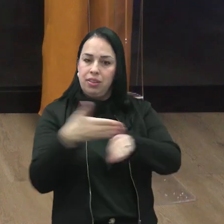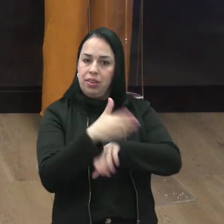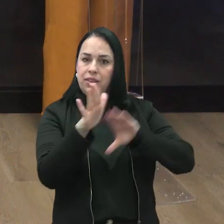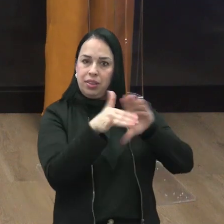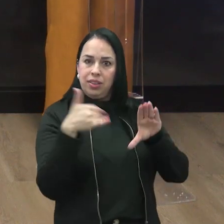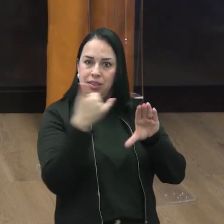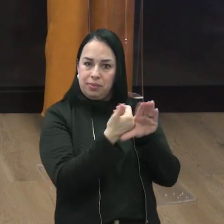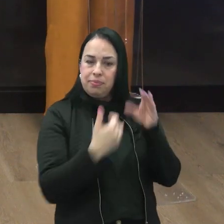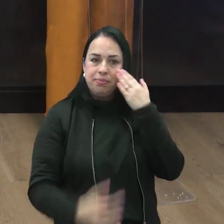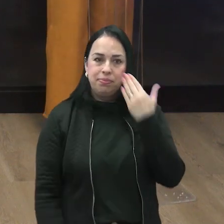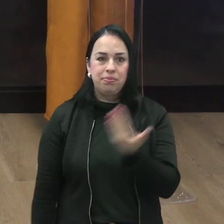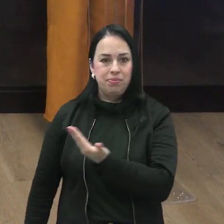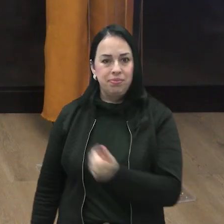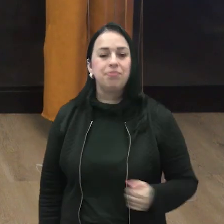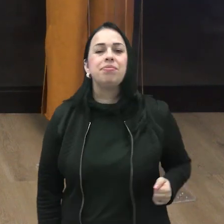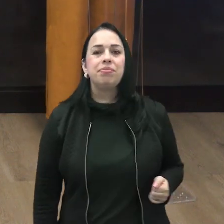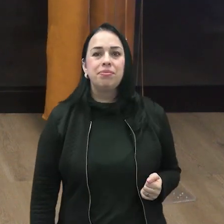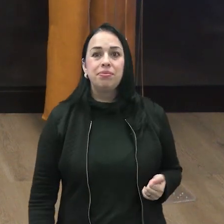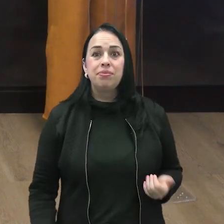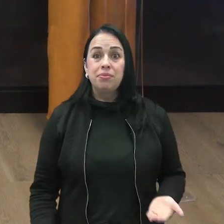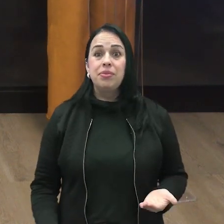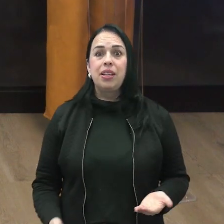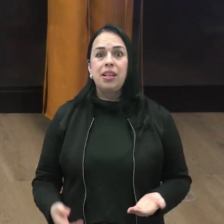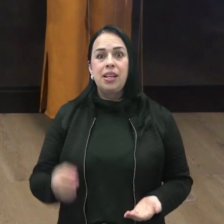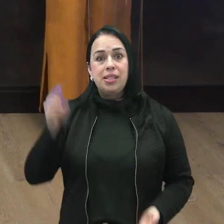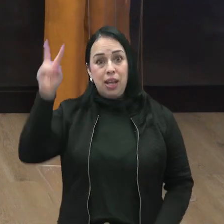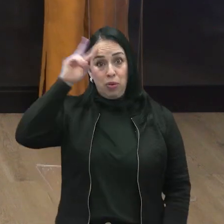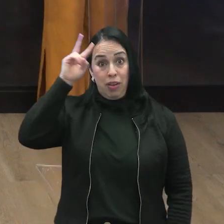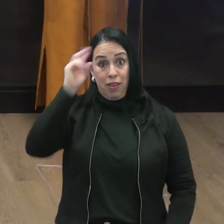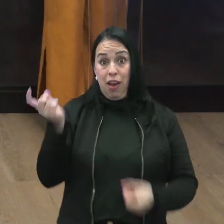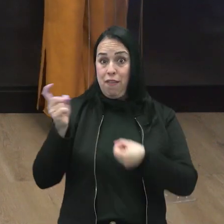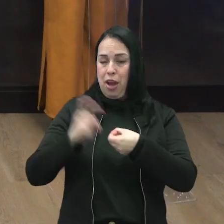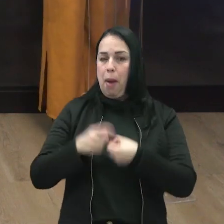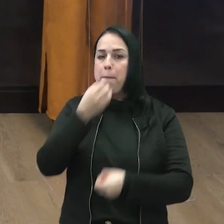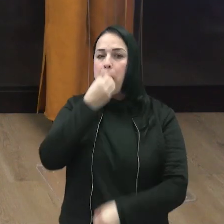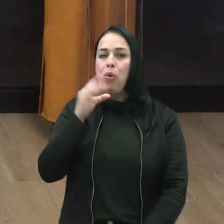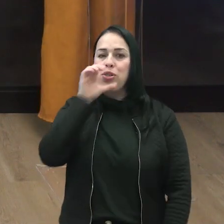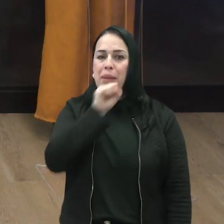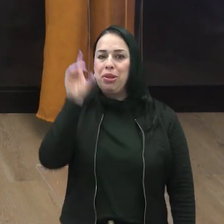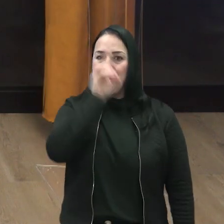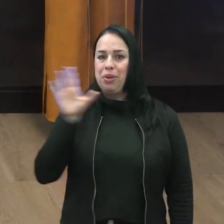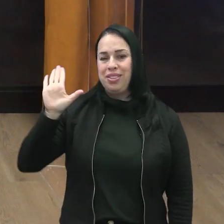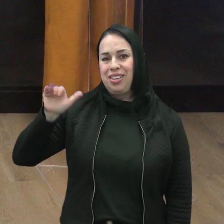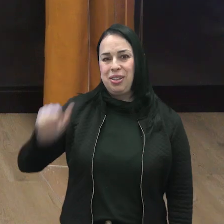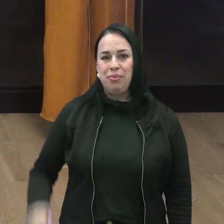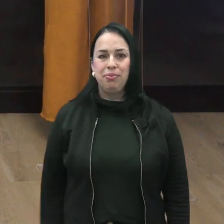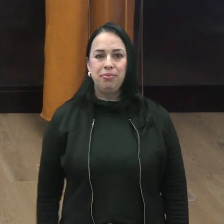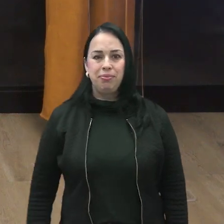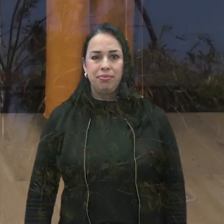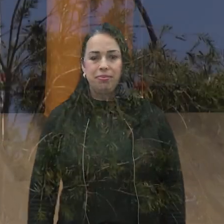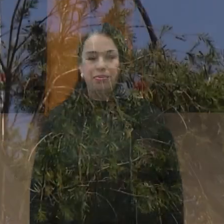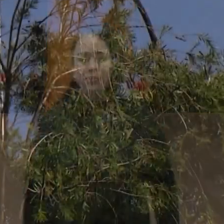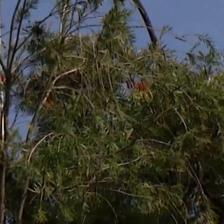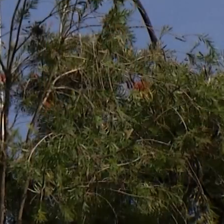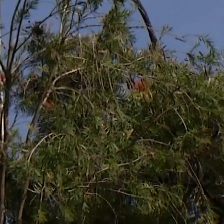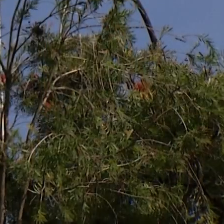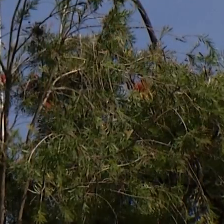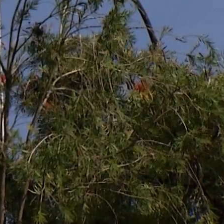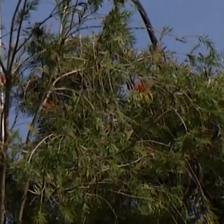só acessar o YouTube TV Câmara SJC. Voltamos na segunda-feira. Ótimo fim de semana para você. Tchau, tchau.